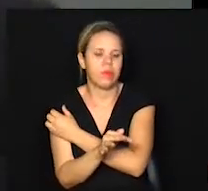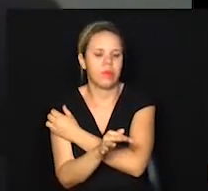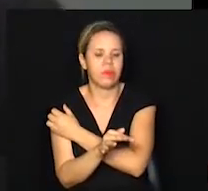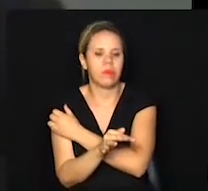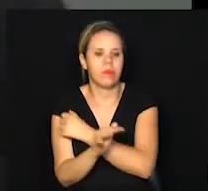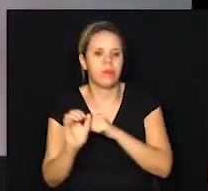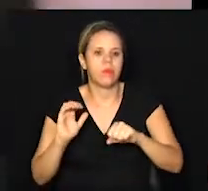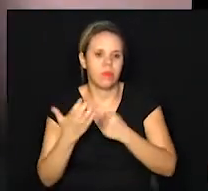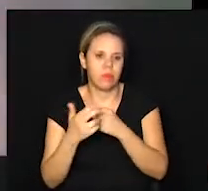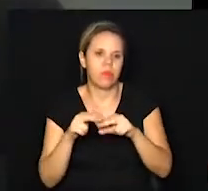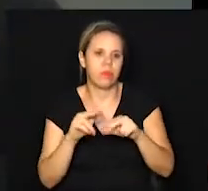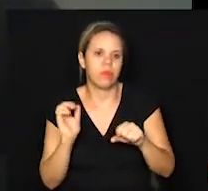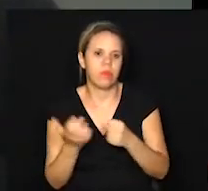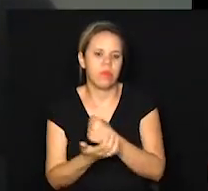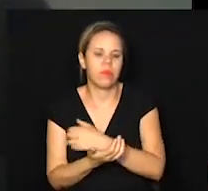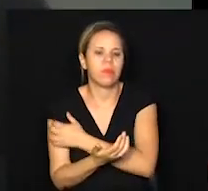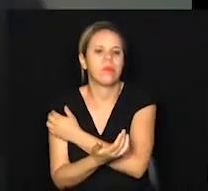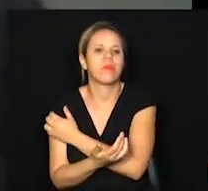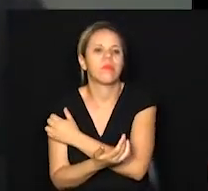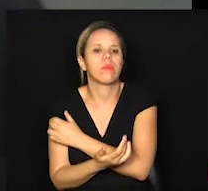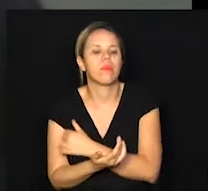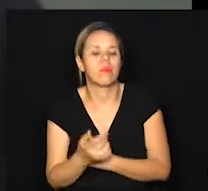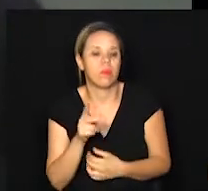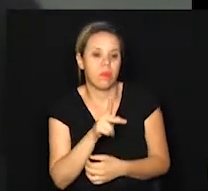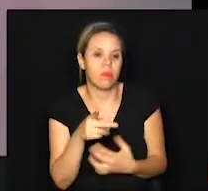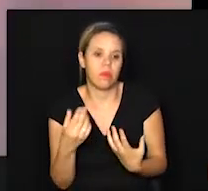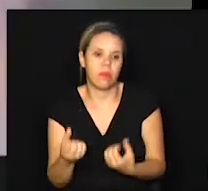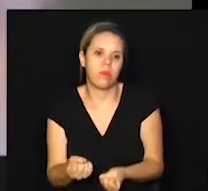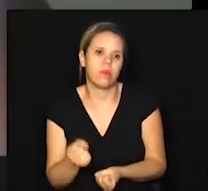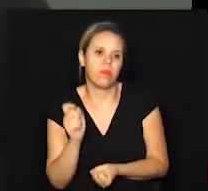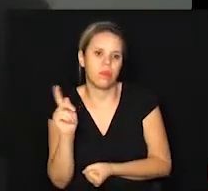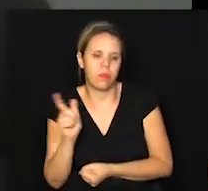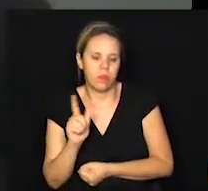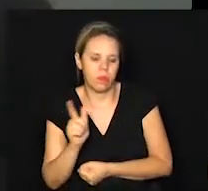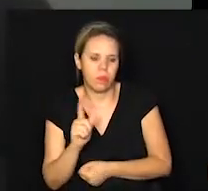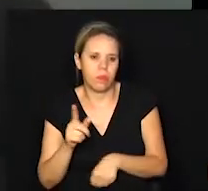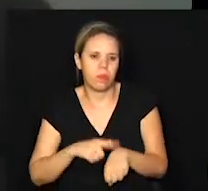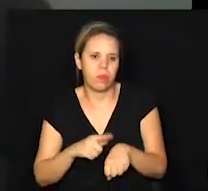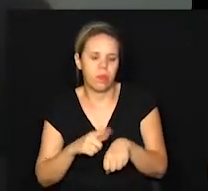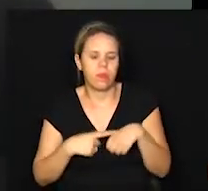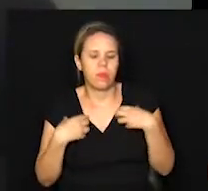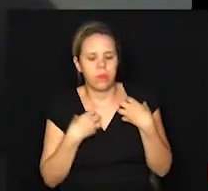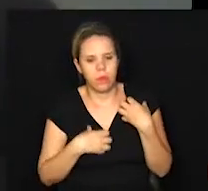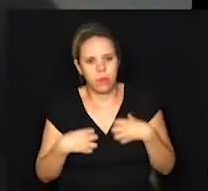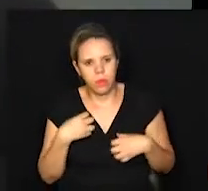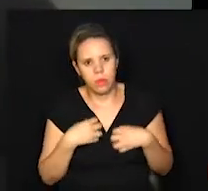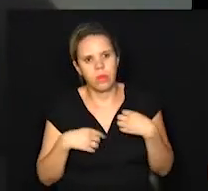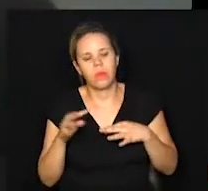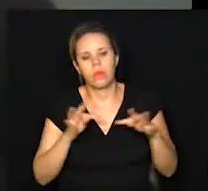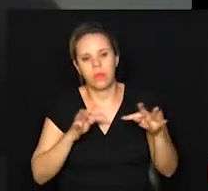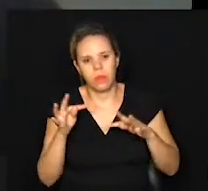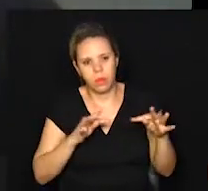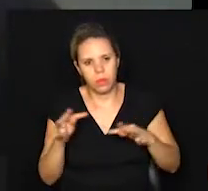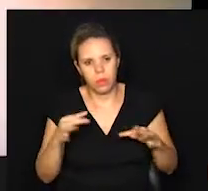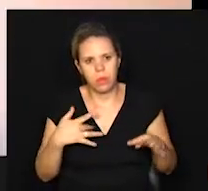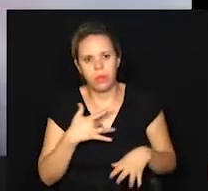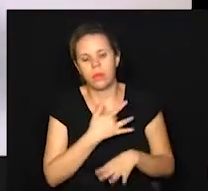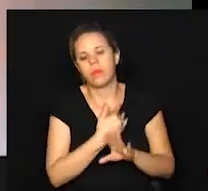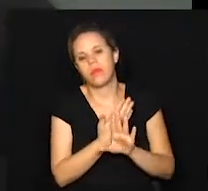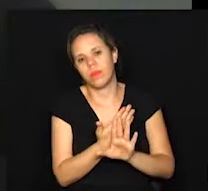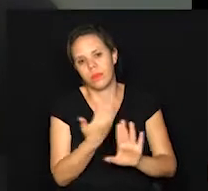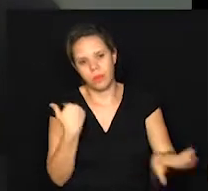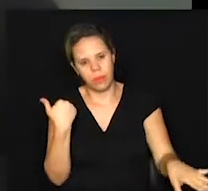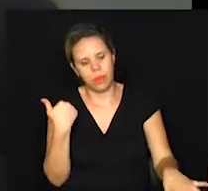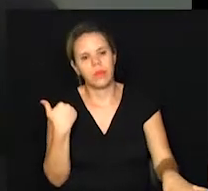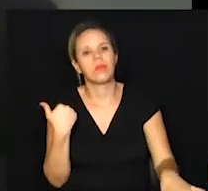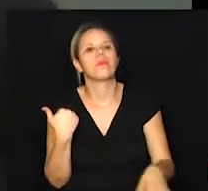e ele topou. Claro, naquele momento estava abalado, inclusive fazendo um tratamento de saúde, onde ele ficou afastado, mas